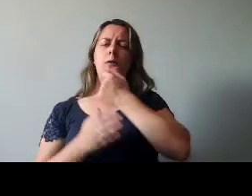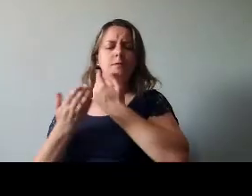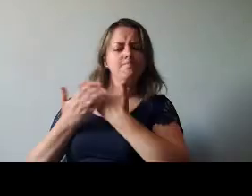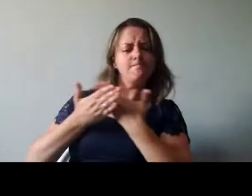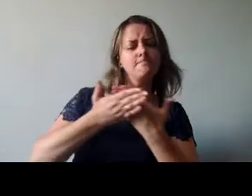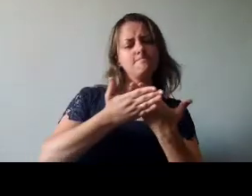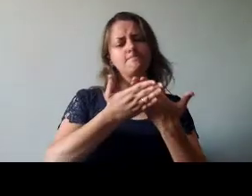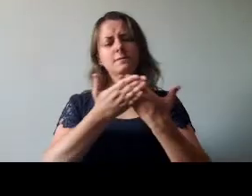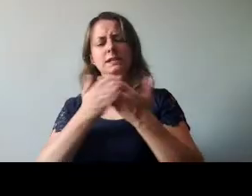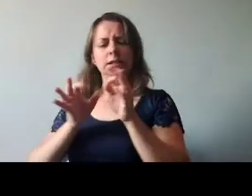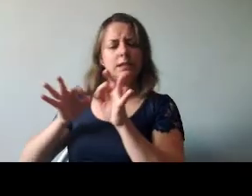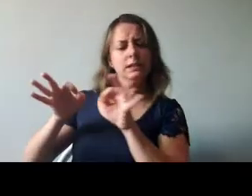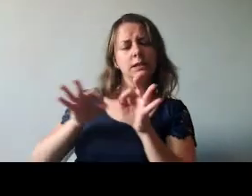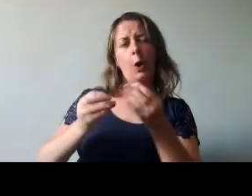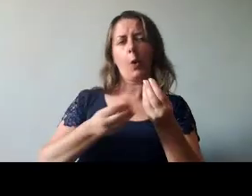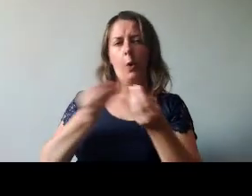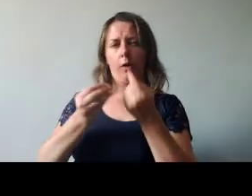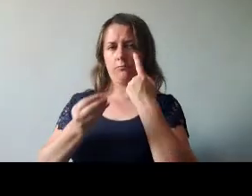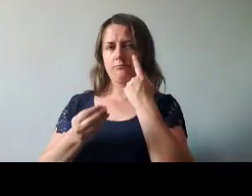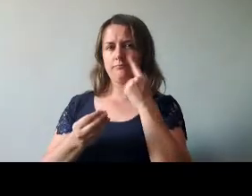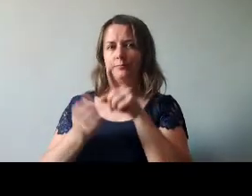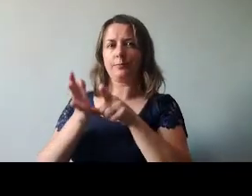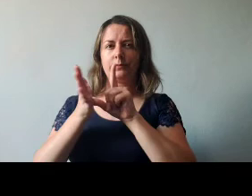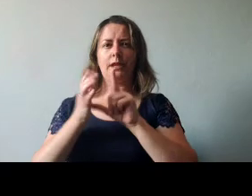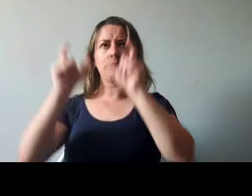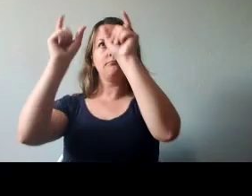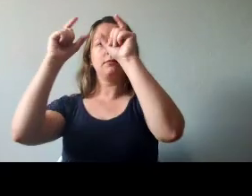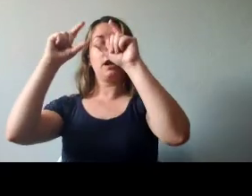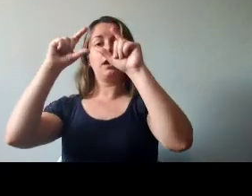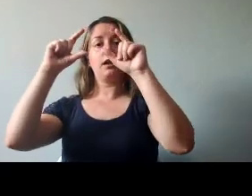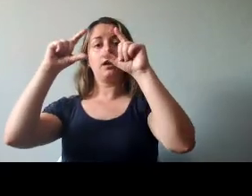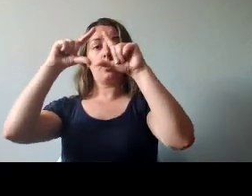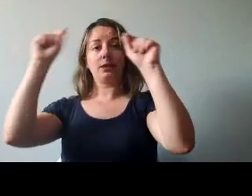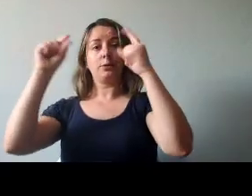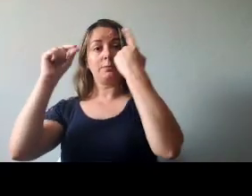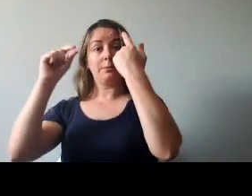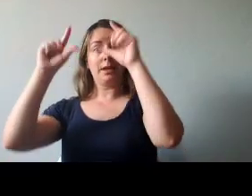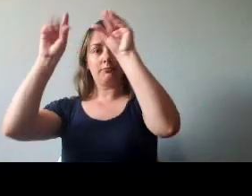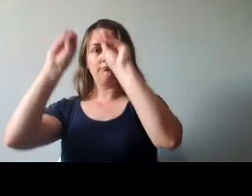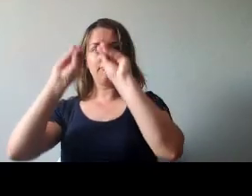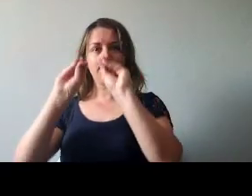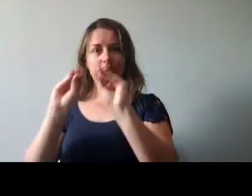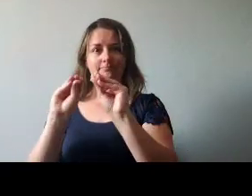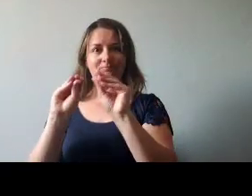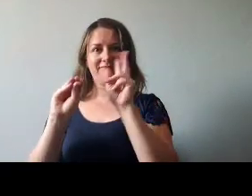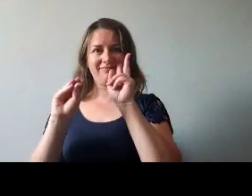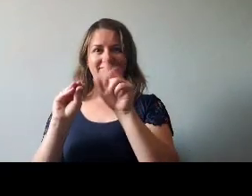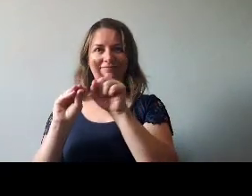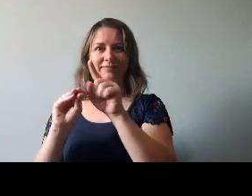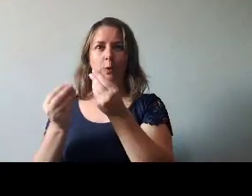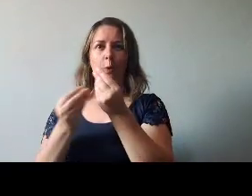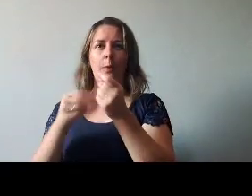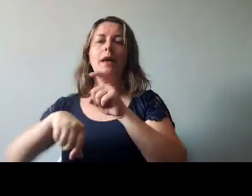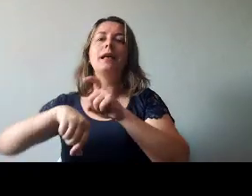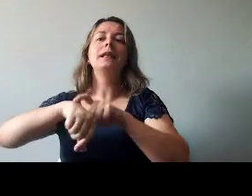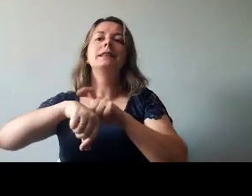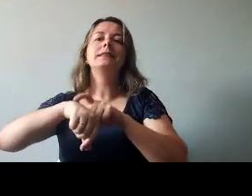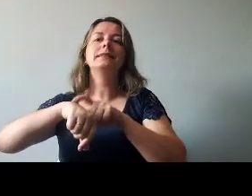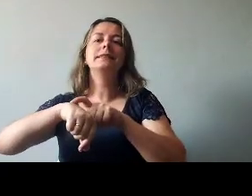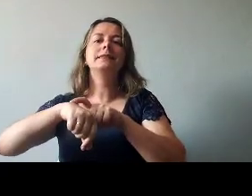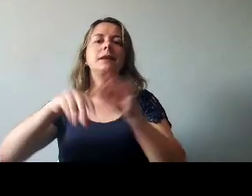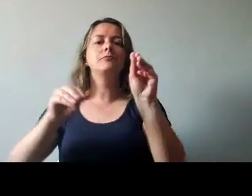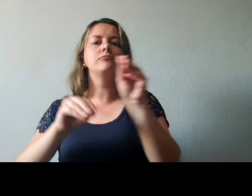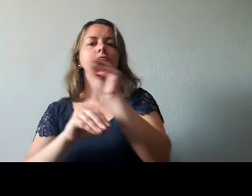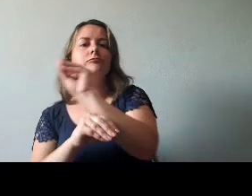seguinte, ele pegou a primeira equação, que é a menorzinha, e isolou o tempo nela, né? Passou o V0 para o outro